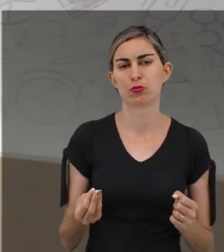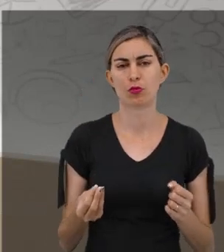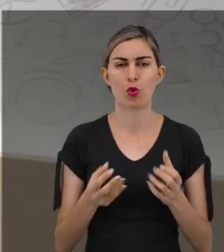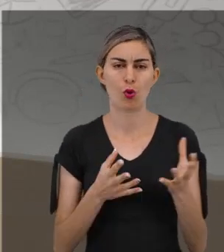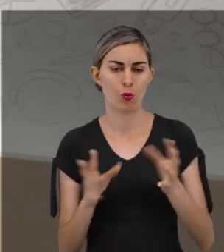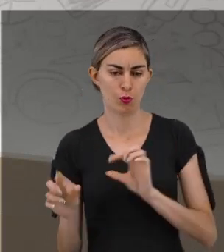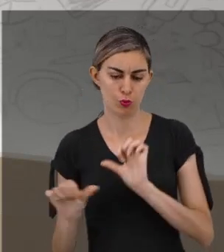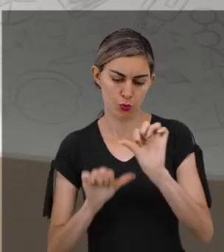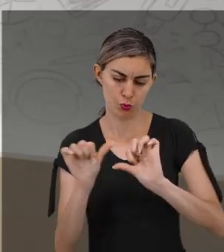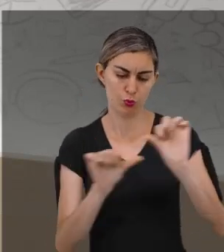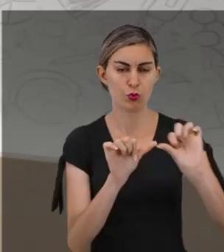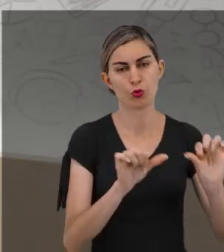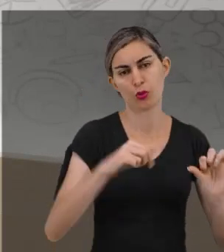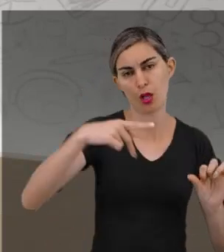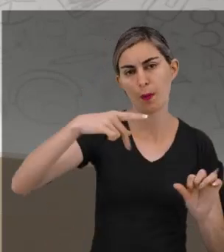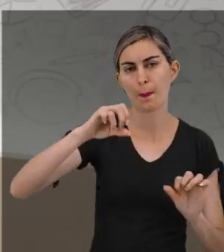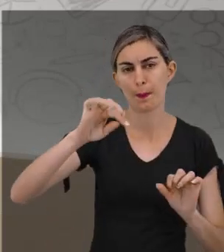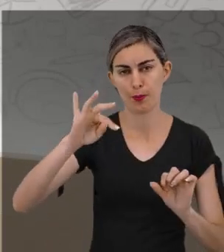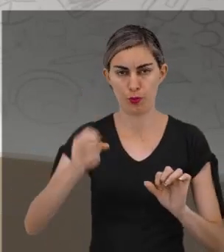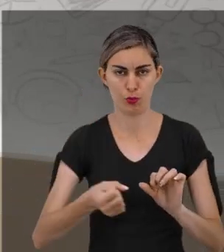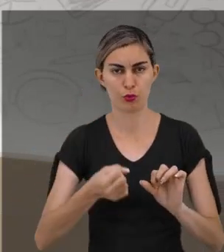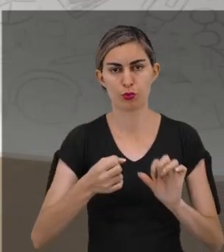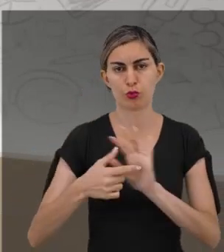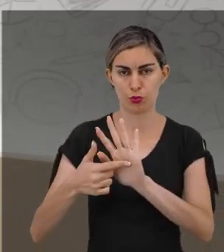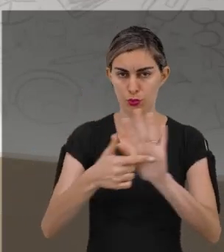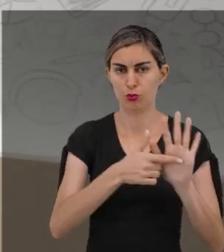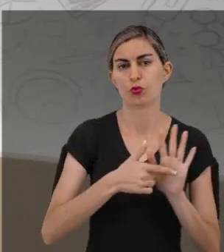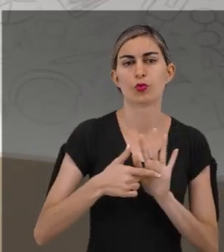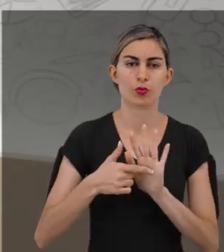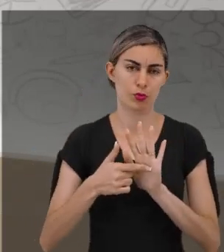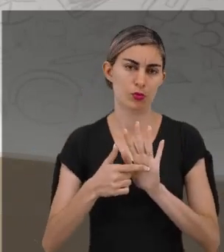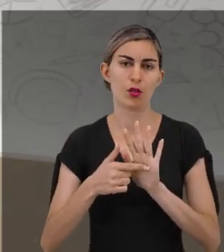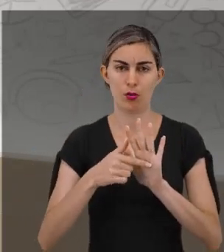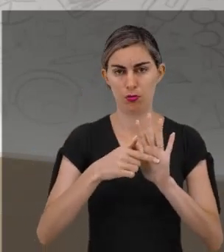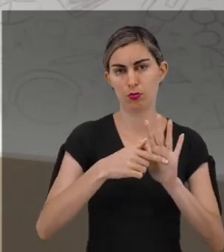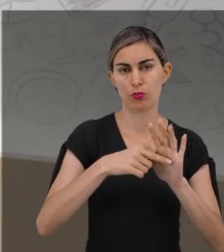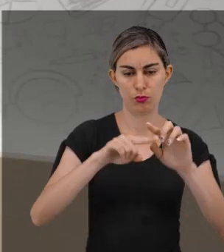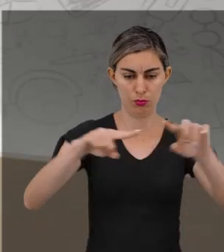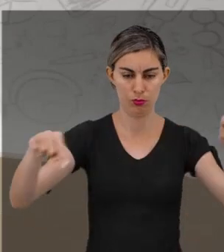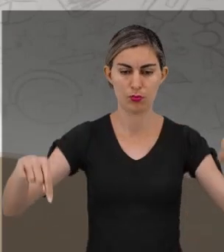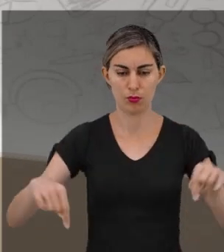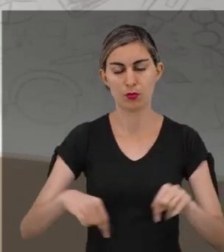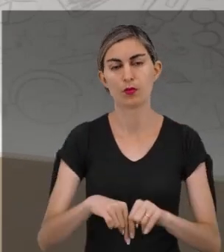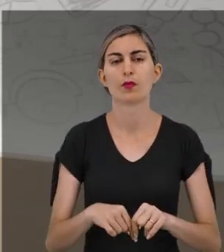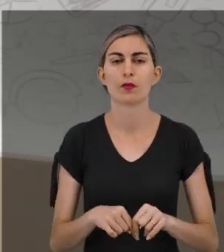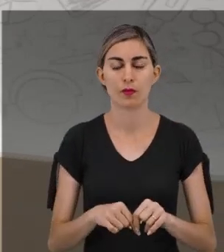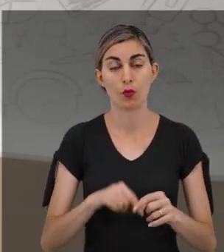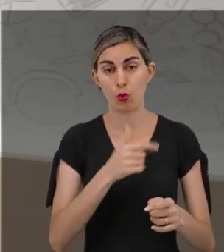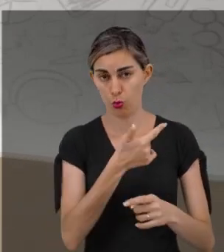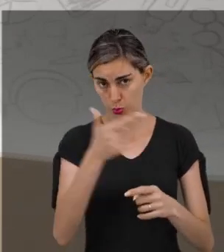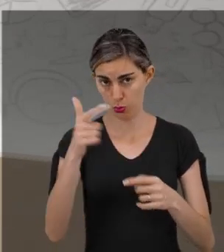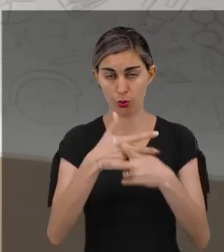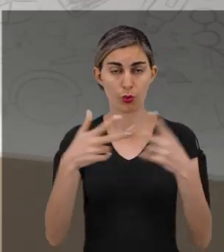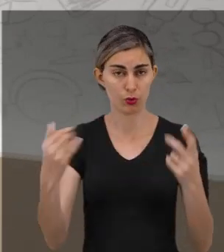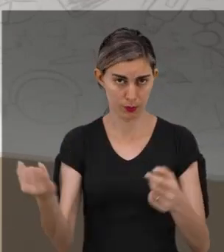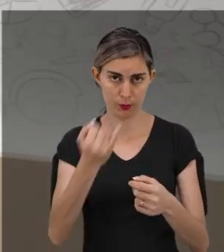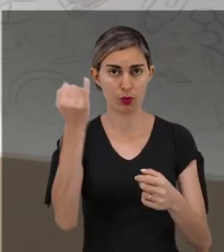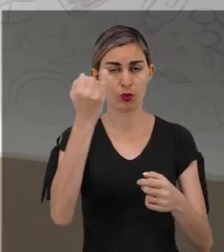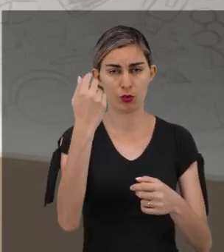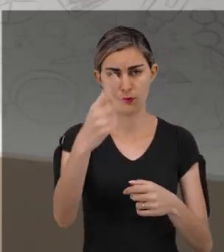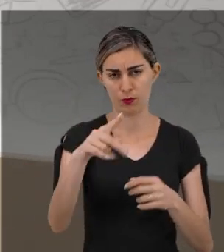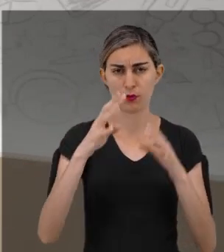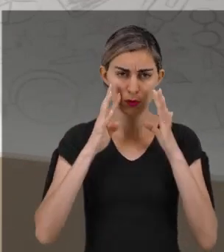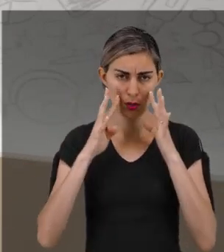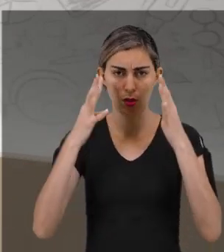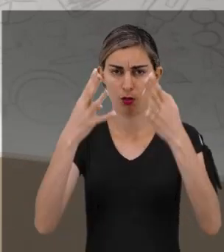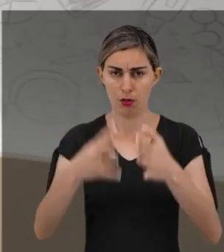assim, relocar esses pontos, como a gente faz essa indicação numa planta baixa. Tá? Uma outra coisa importante que você tem que